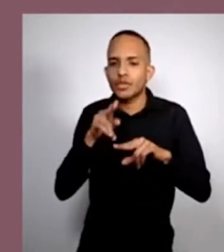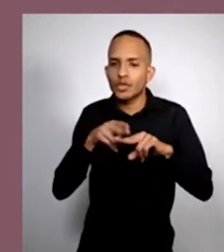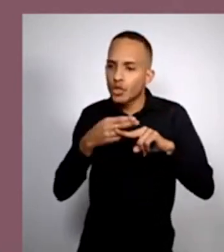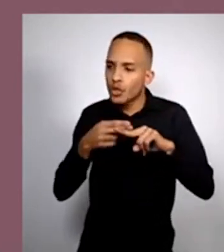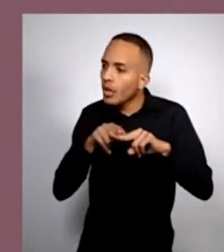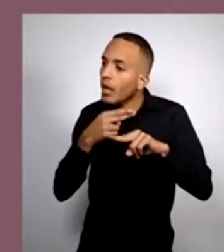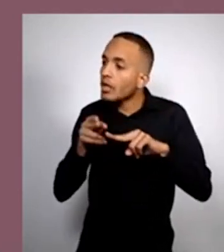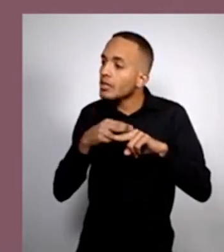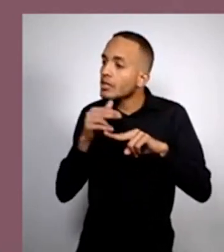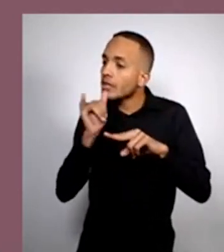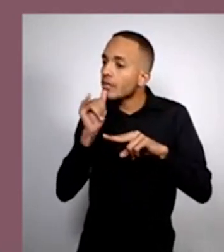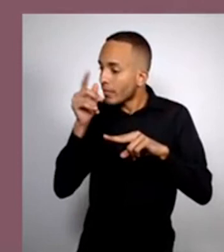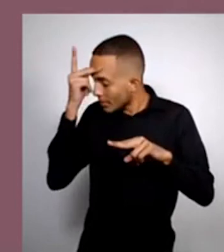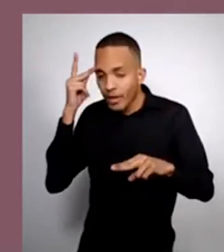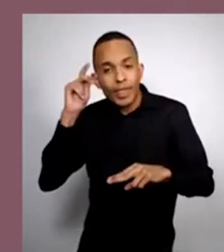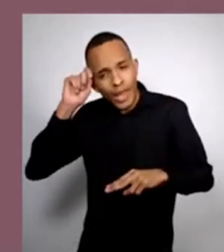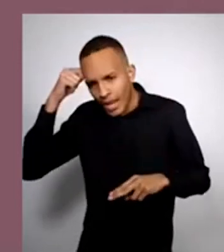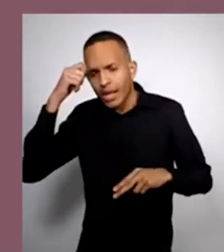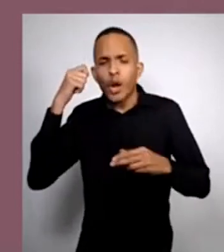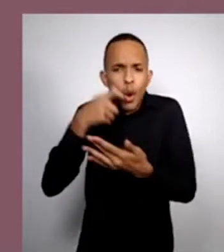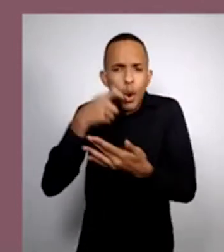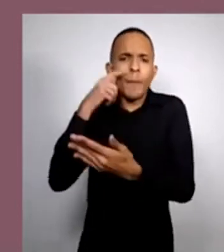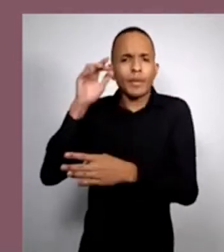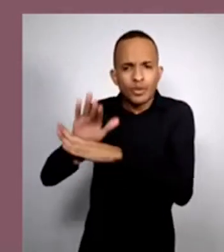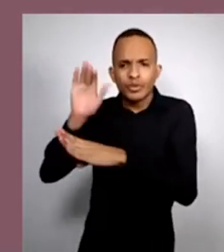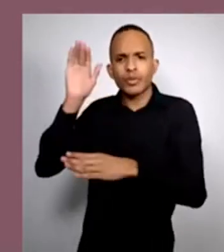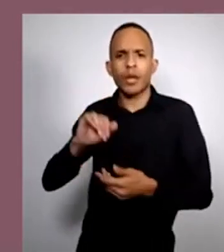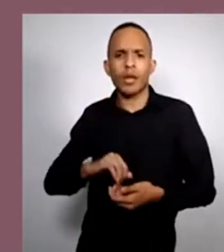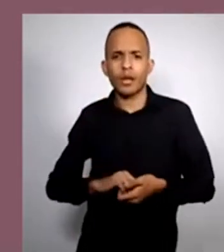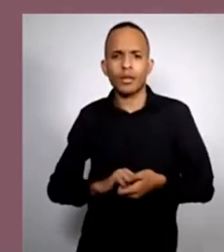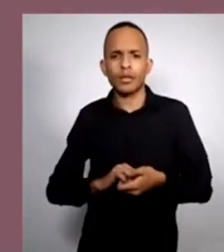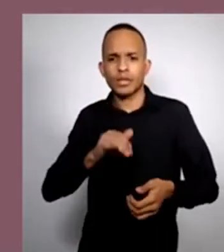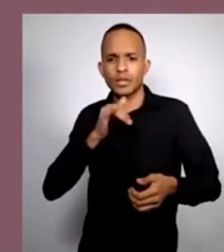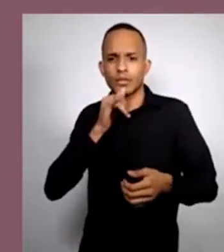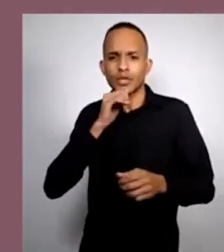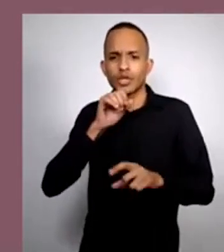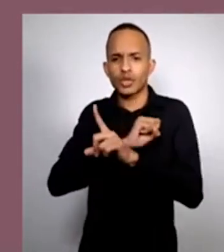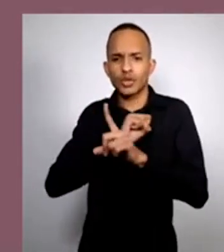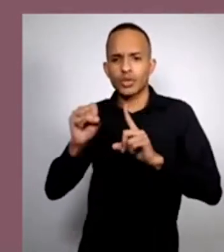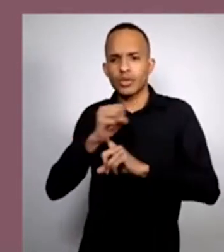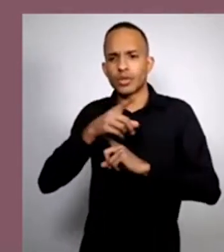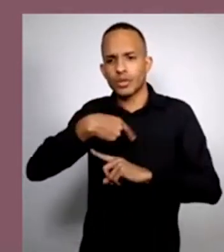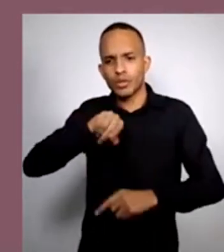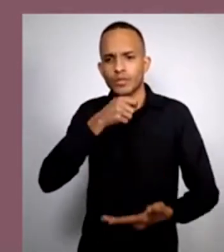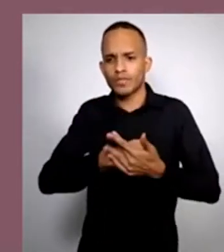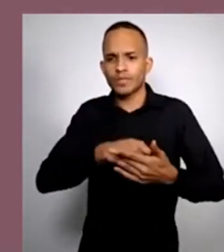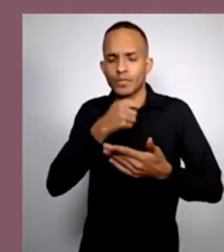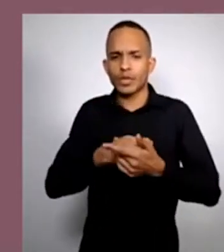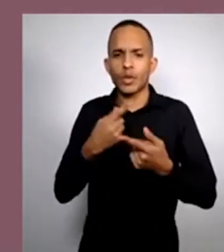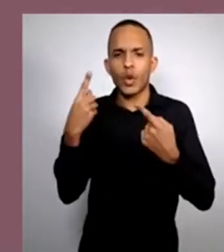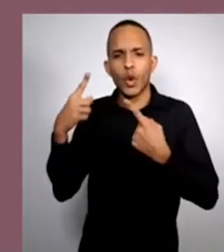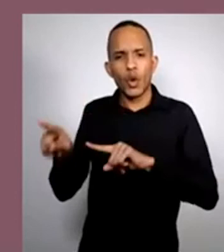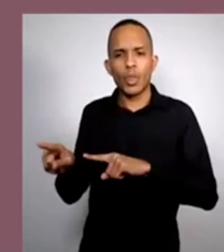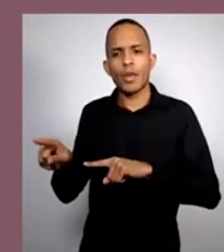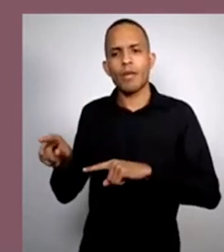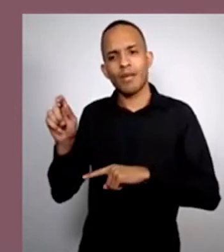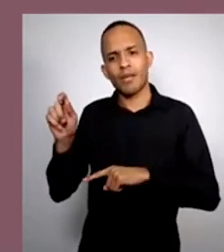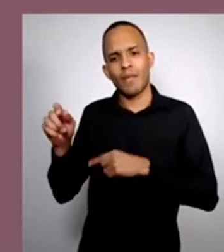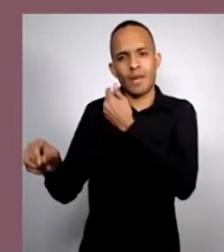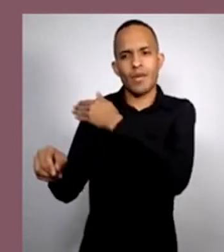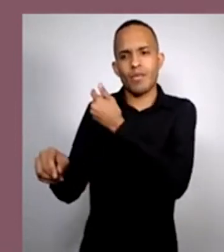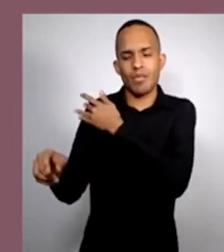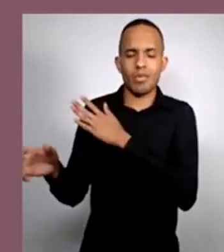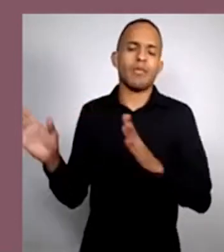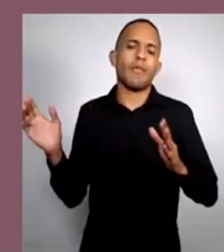empreendedora negra, né? Em todos os lugares que alguém está na sociedade, tem que fazer na luta antirracista, né? Não tem uma receita,